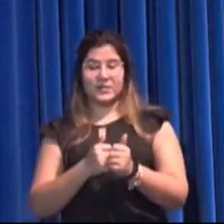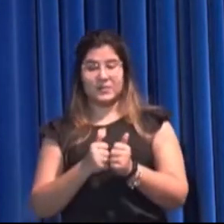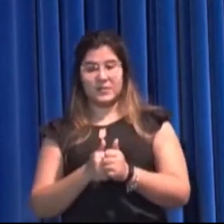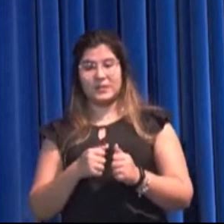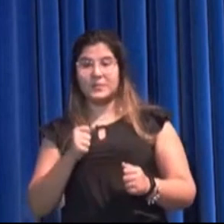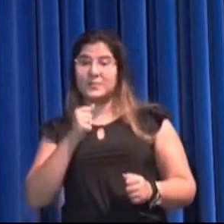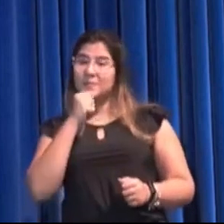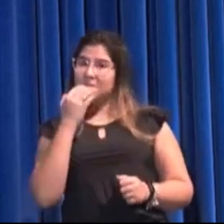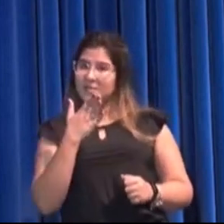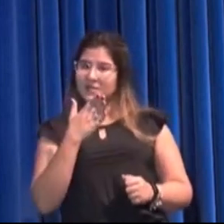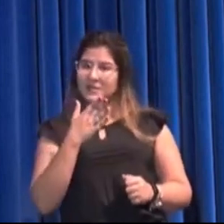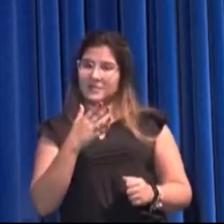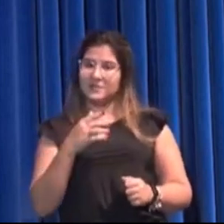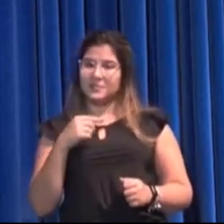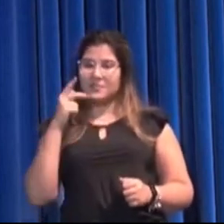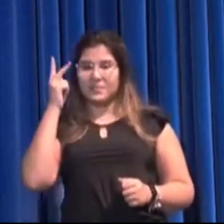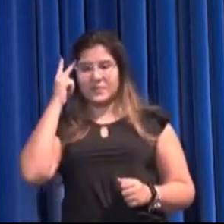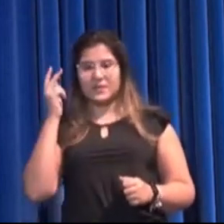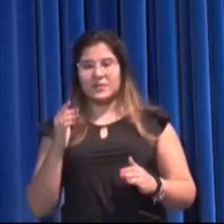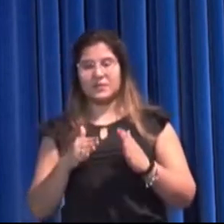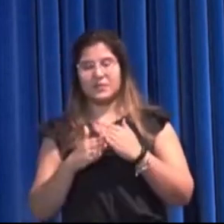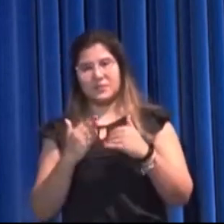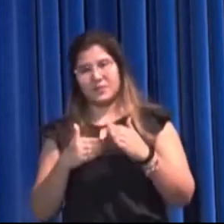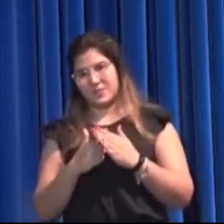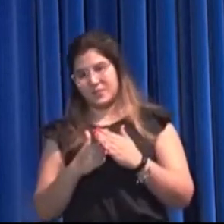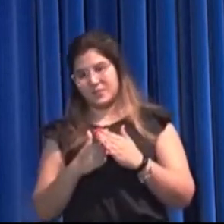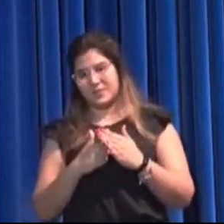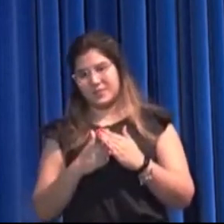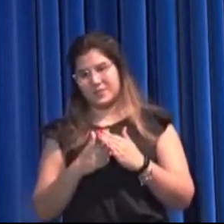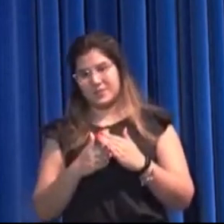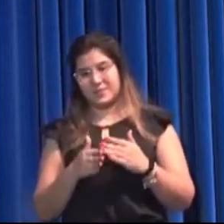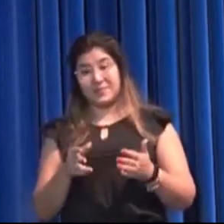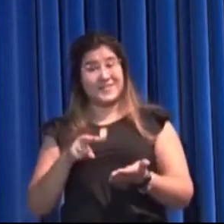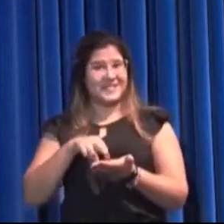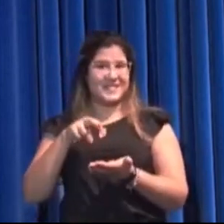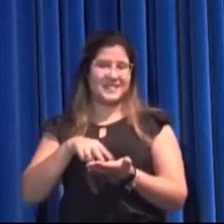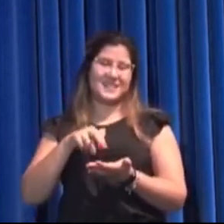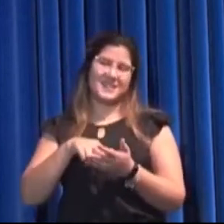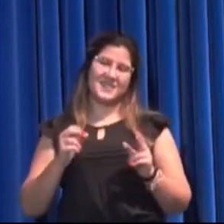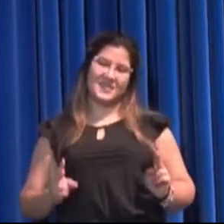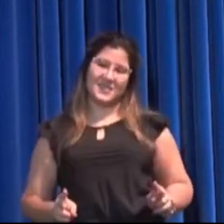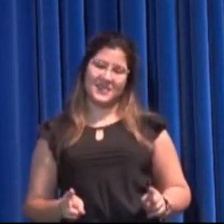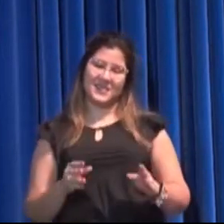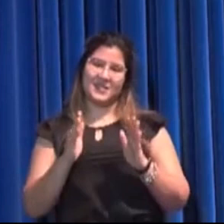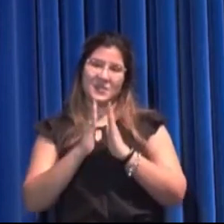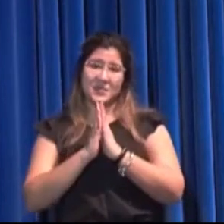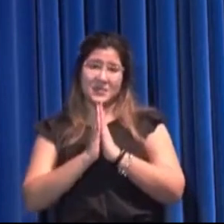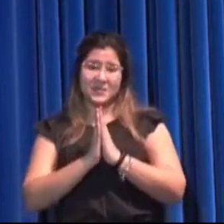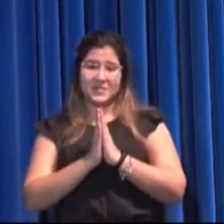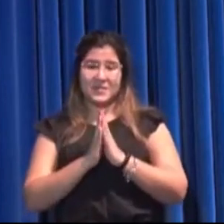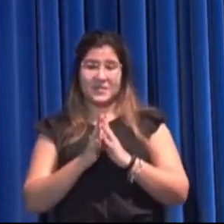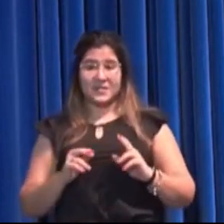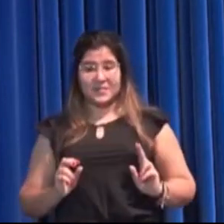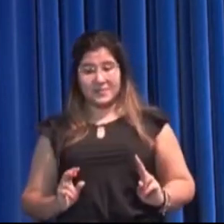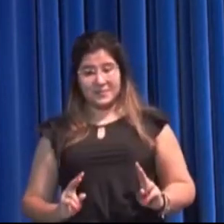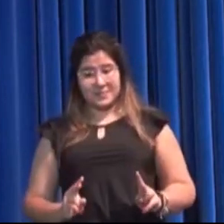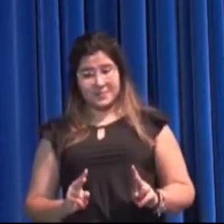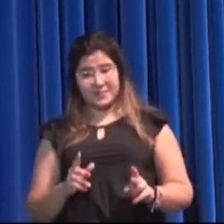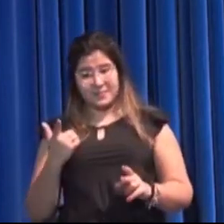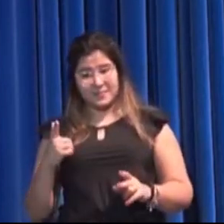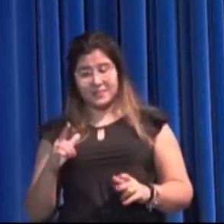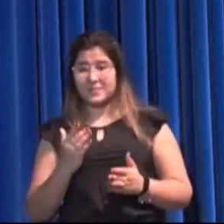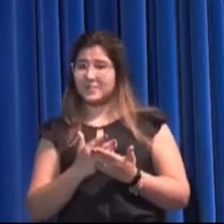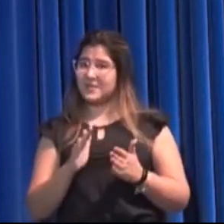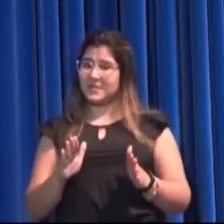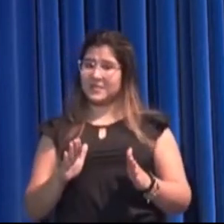e para com todos. Regozijai-vos sempre. Orai sem cessar. Em